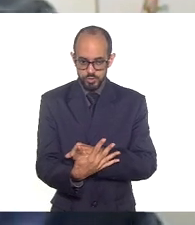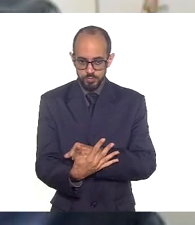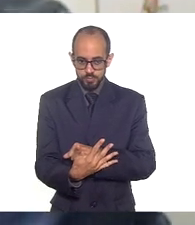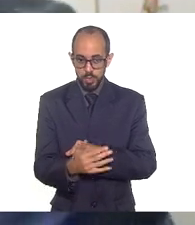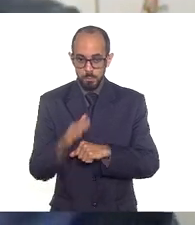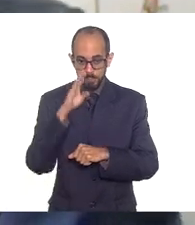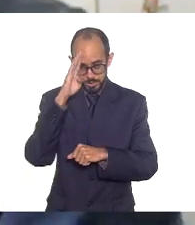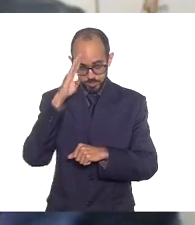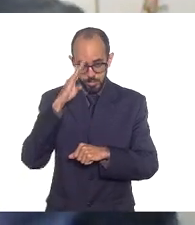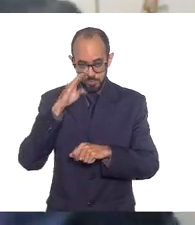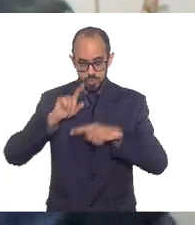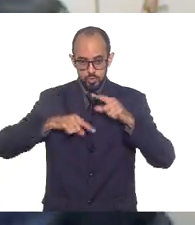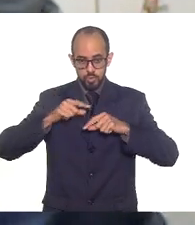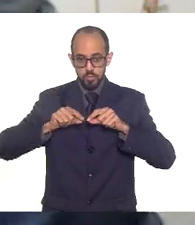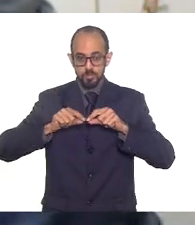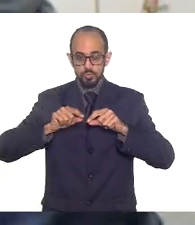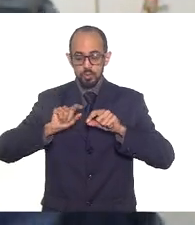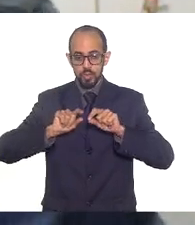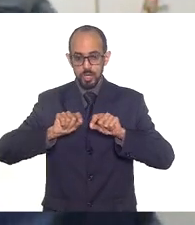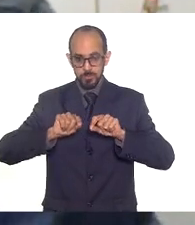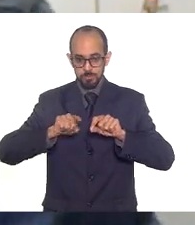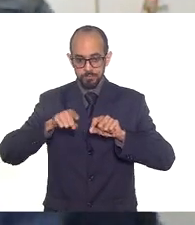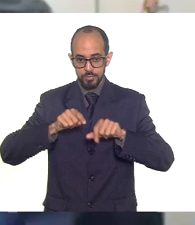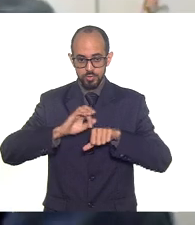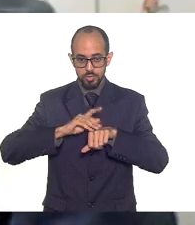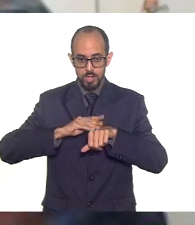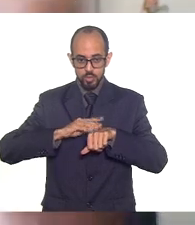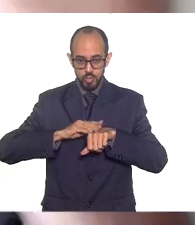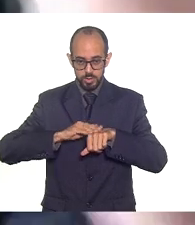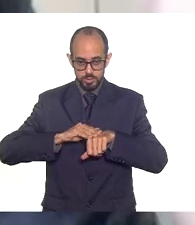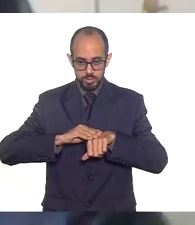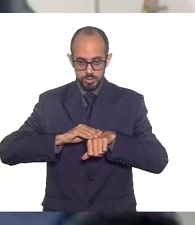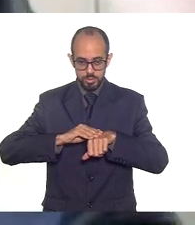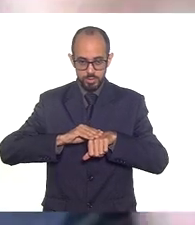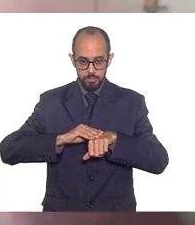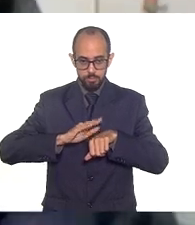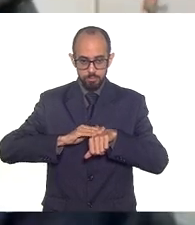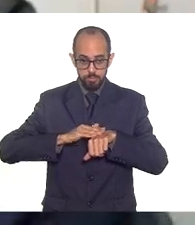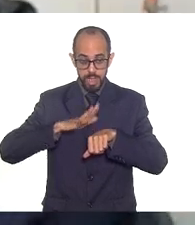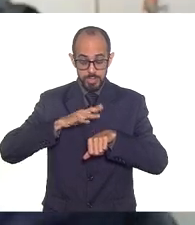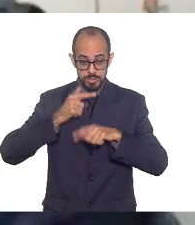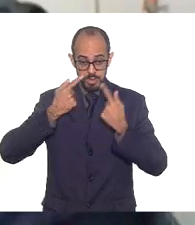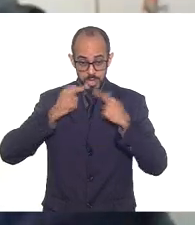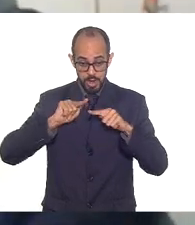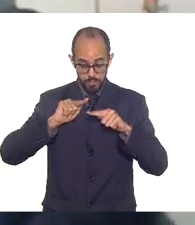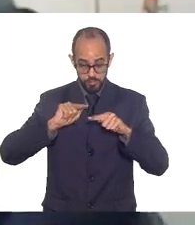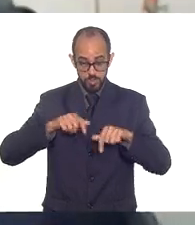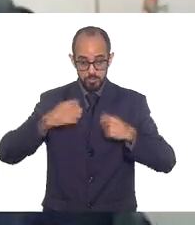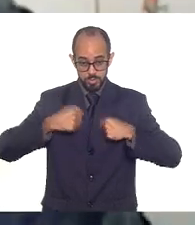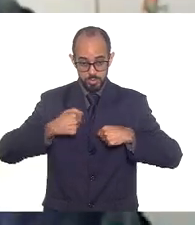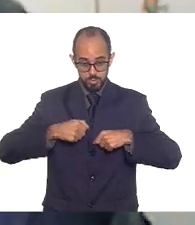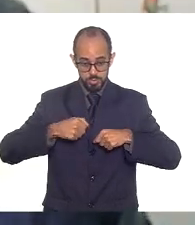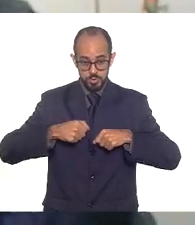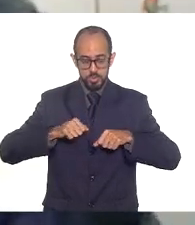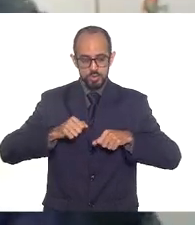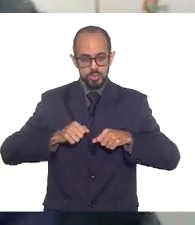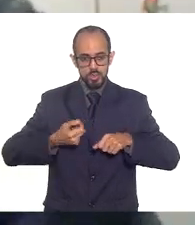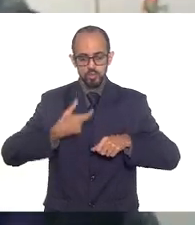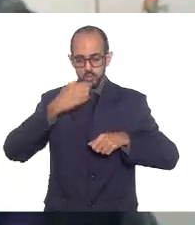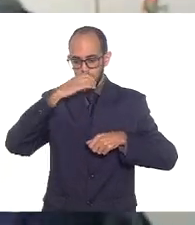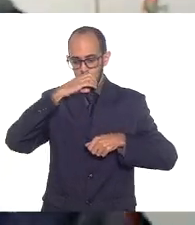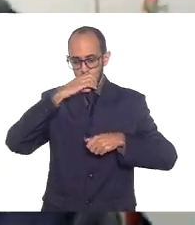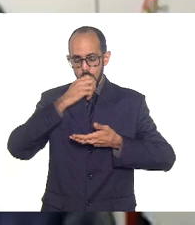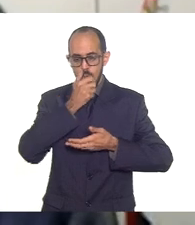aqueles que têm a doença de uma forma mais aguda mais Severa que precisam passar por encubamento